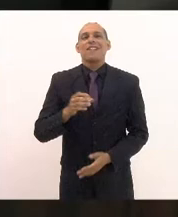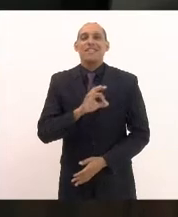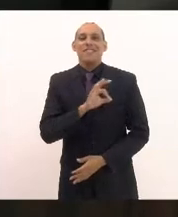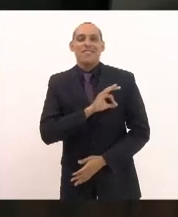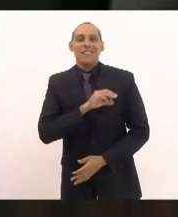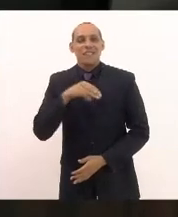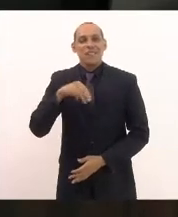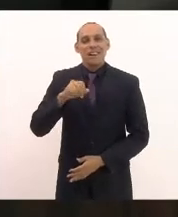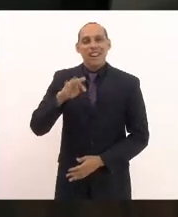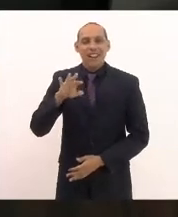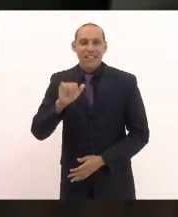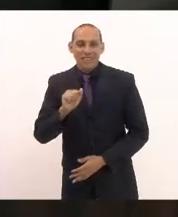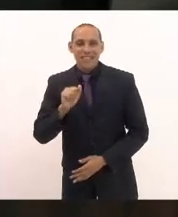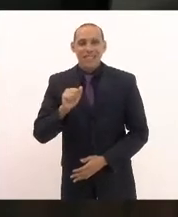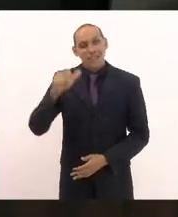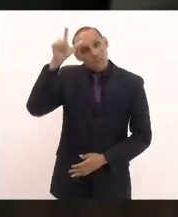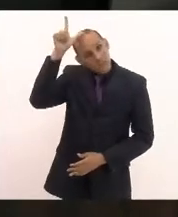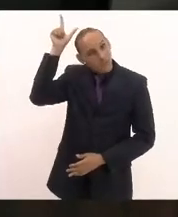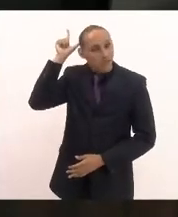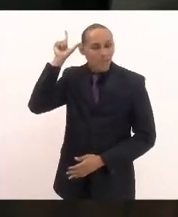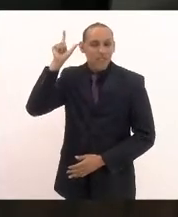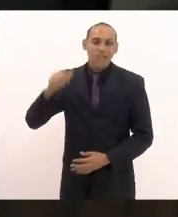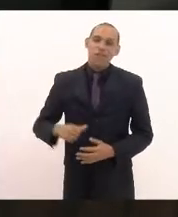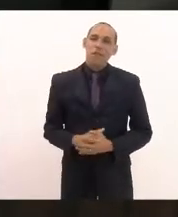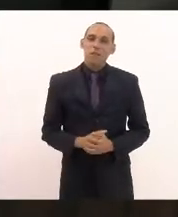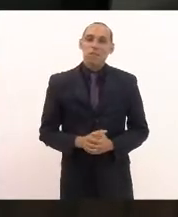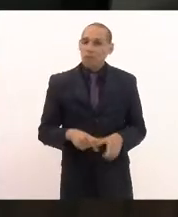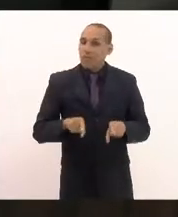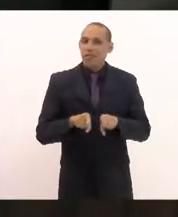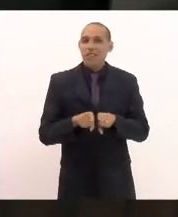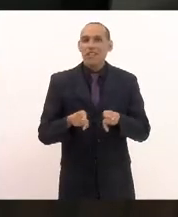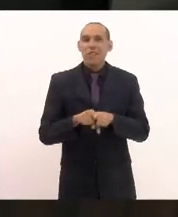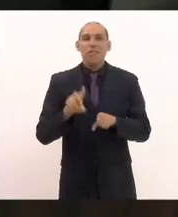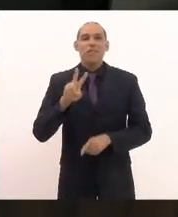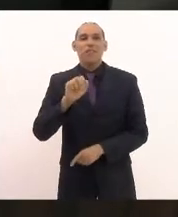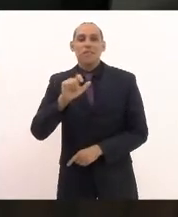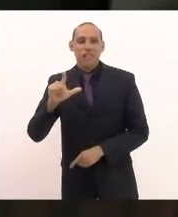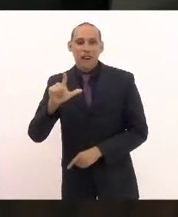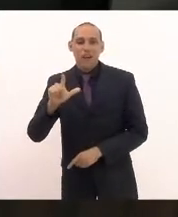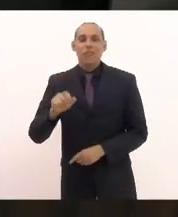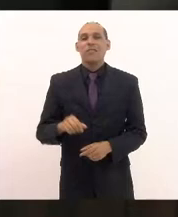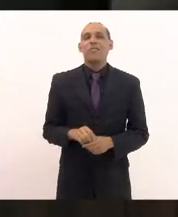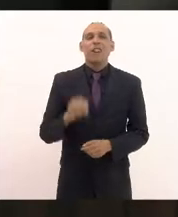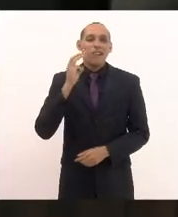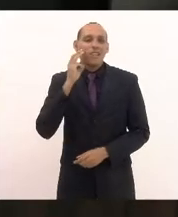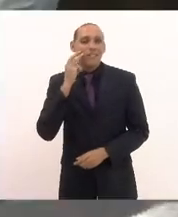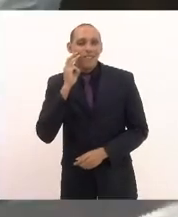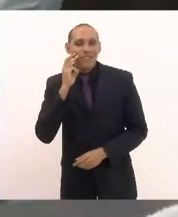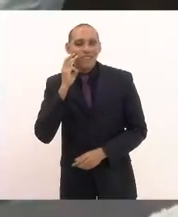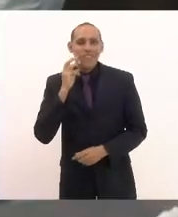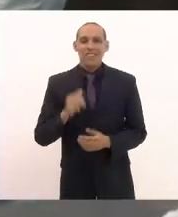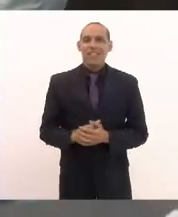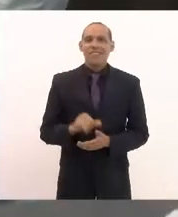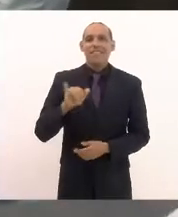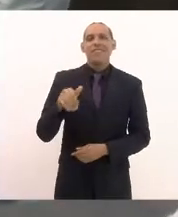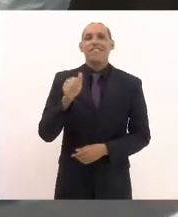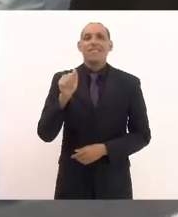nossa, deputado Luiz Paulo, nosso querido Valdo Ceasa, Valdeque Carneiro,